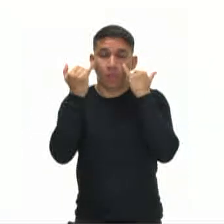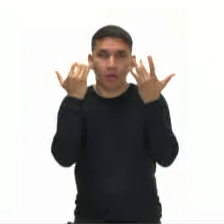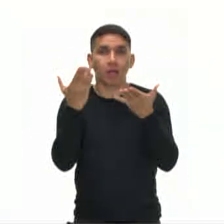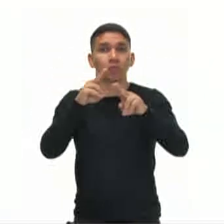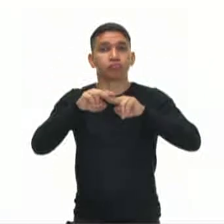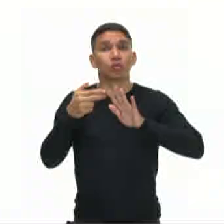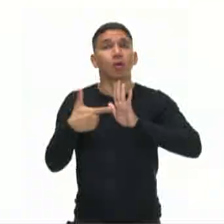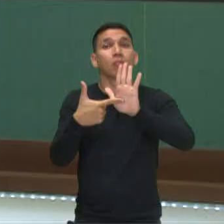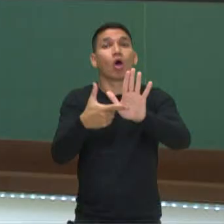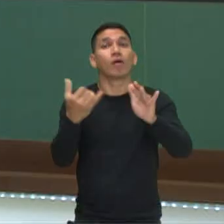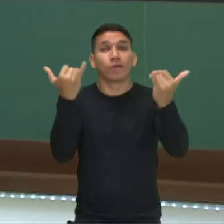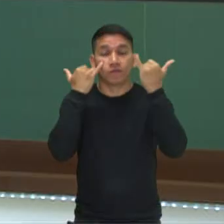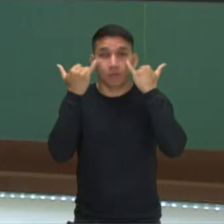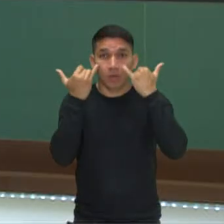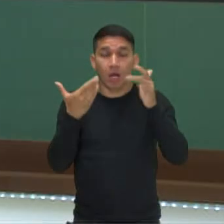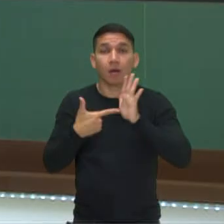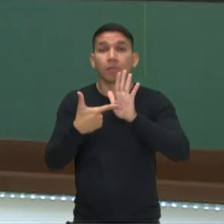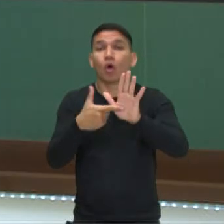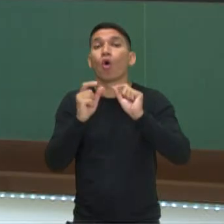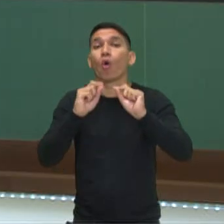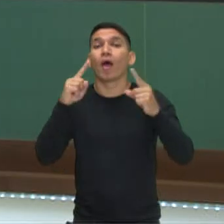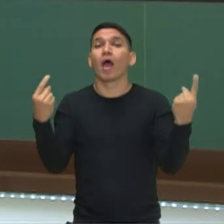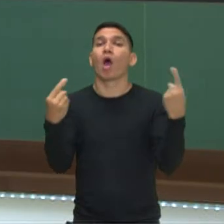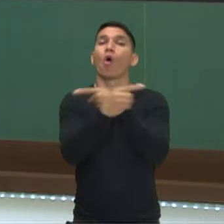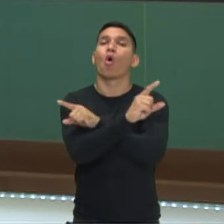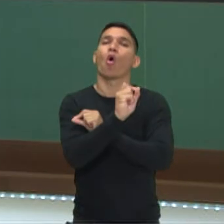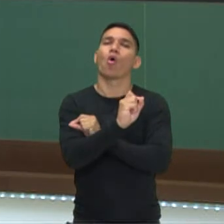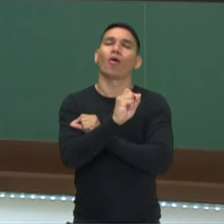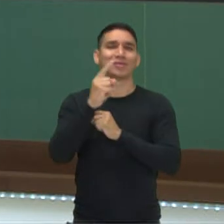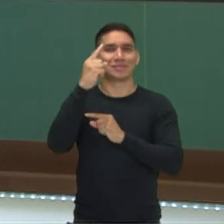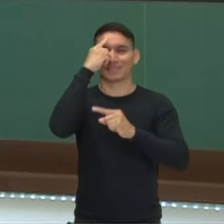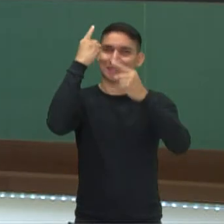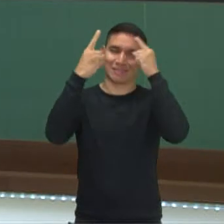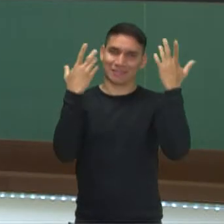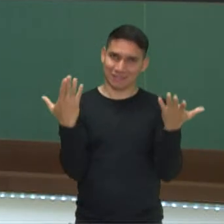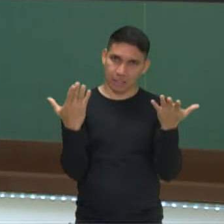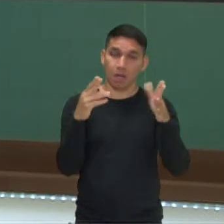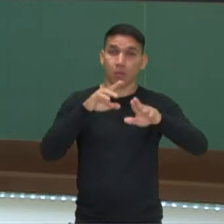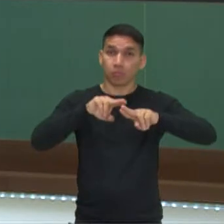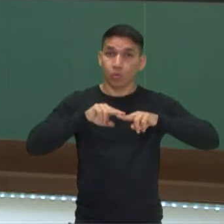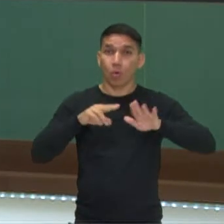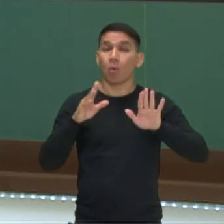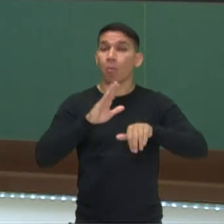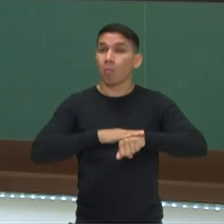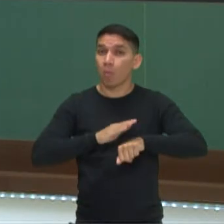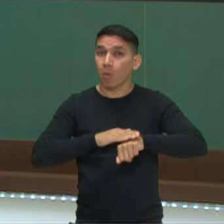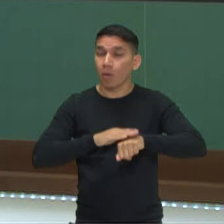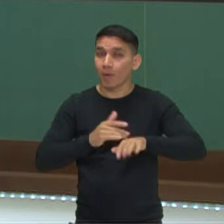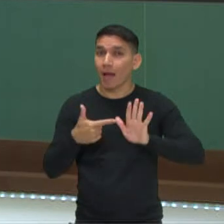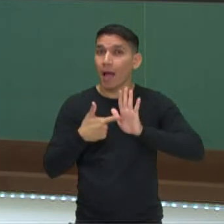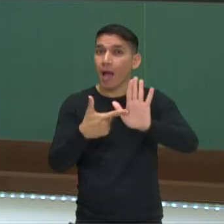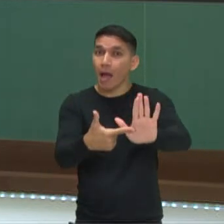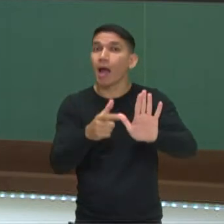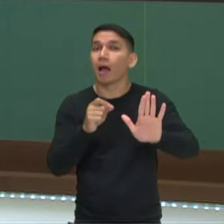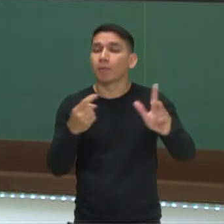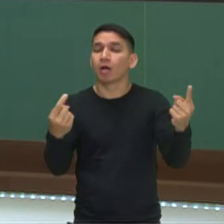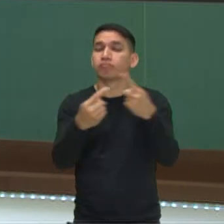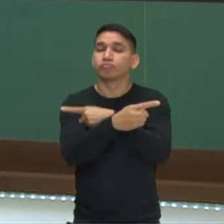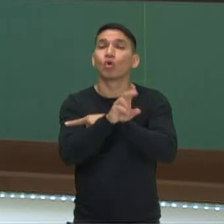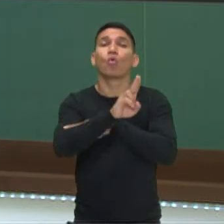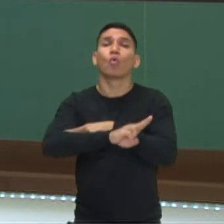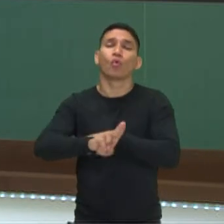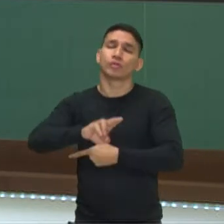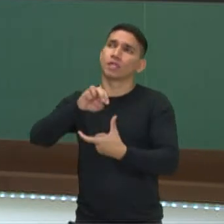uma informação e aqui ele coloca uma oposição de ideias. Então, quando eu quero apresentar uma oposição, eu vou usar ali